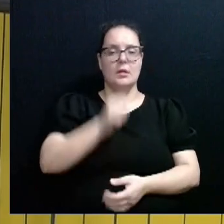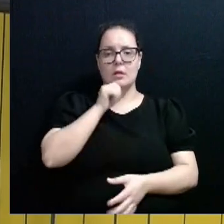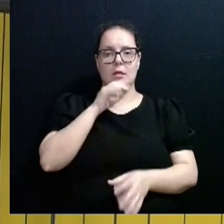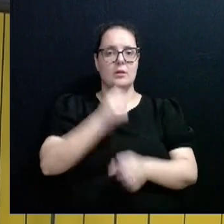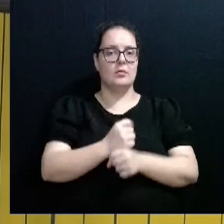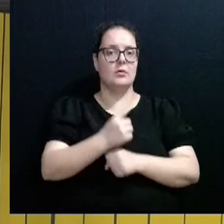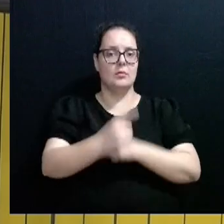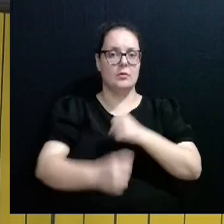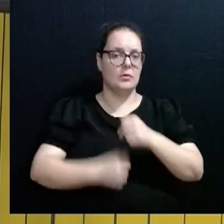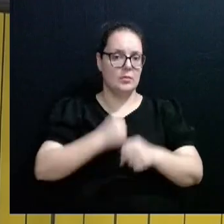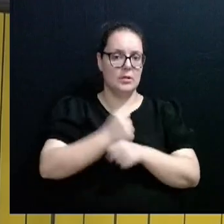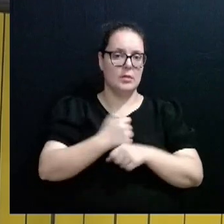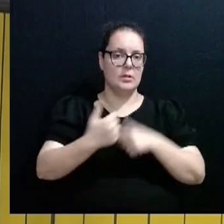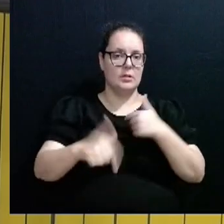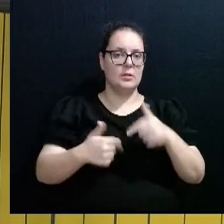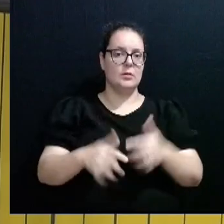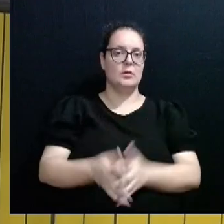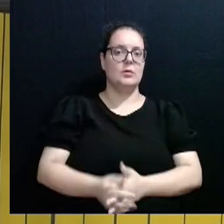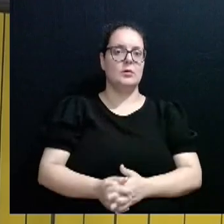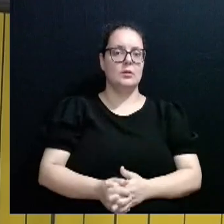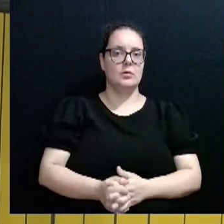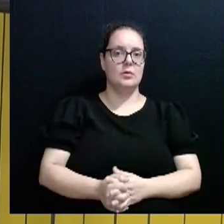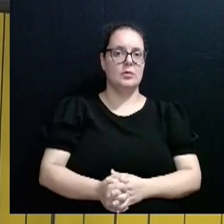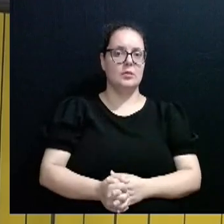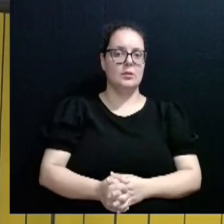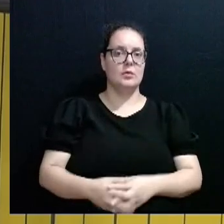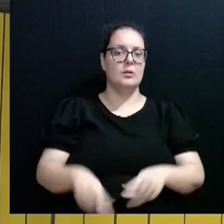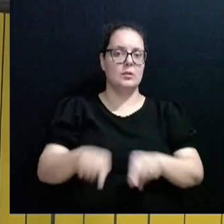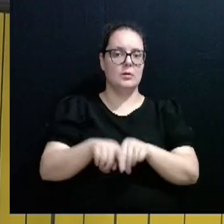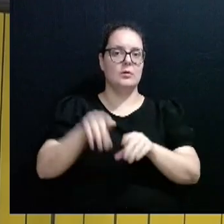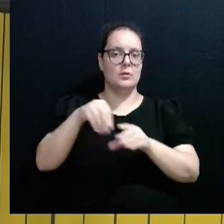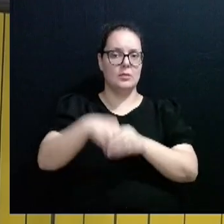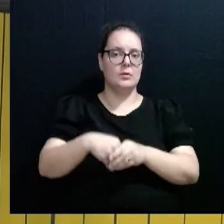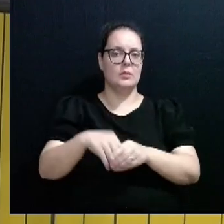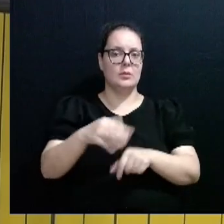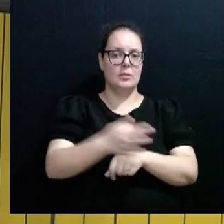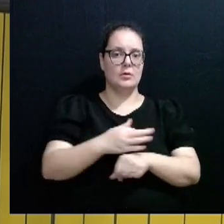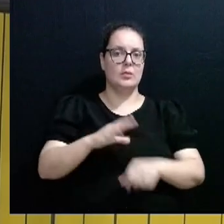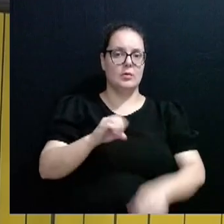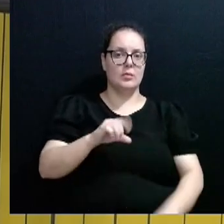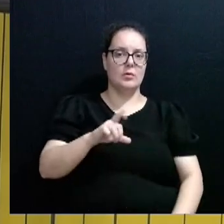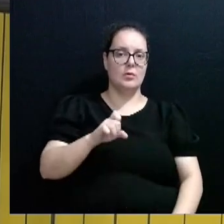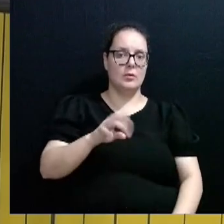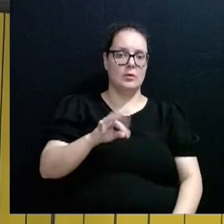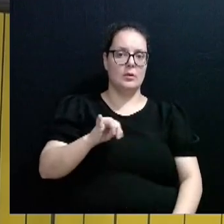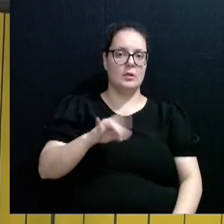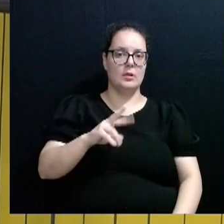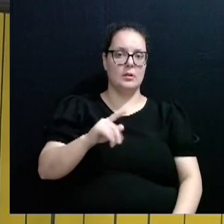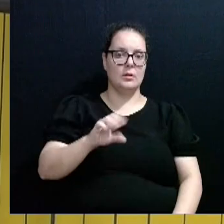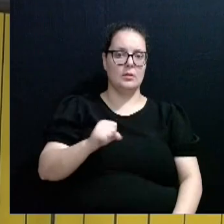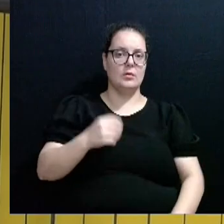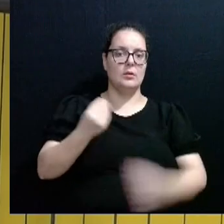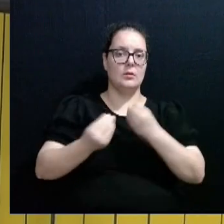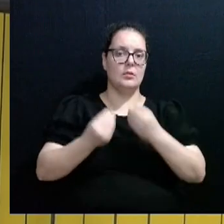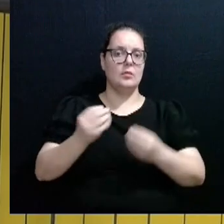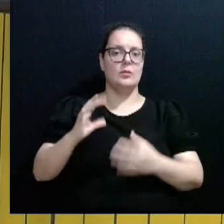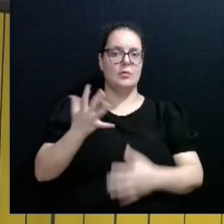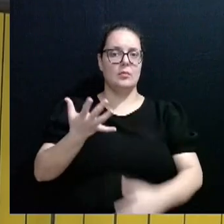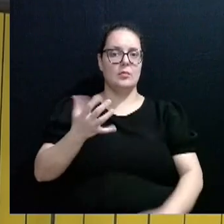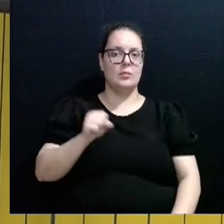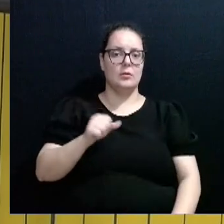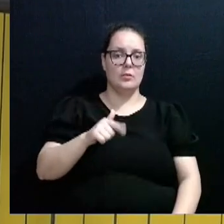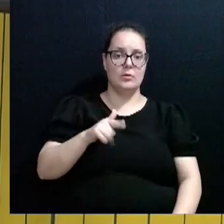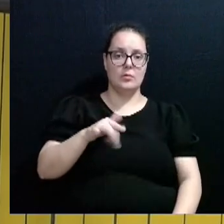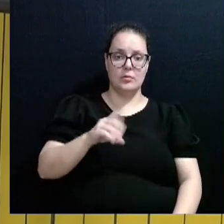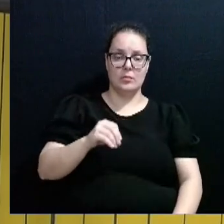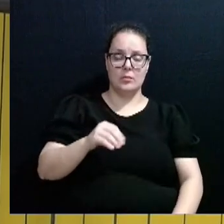de empresa, também entra nas férias coletivas? Como é que fica o saldo de férias